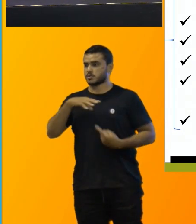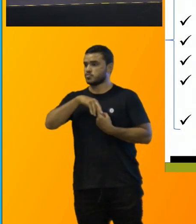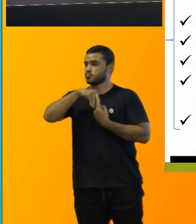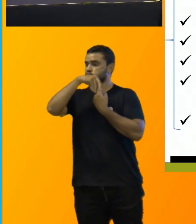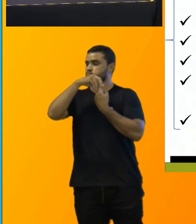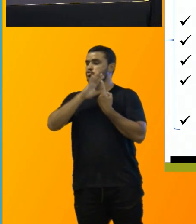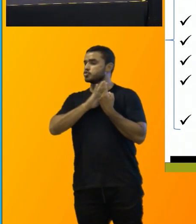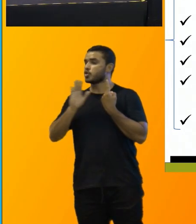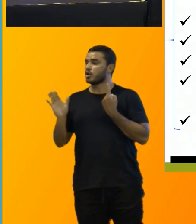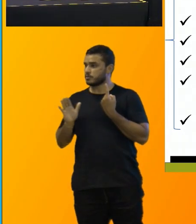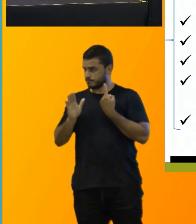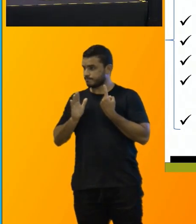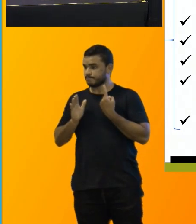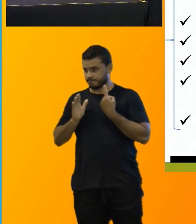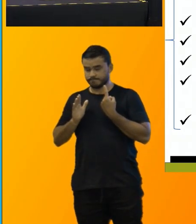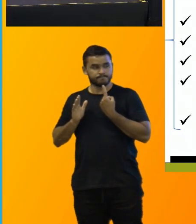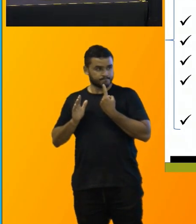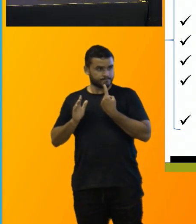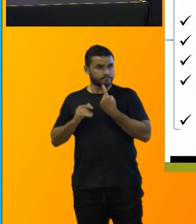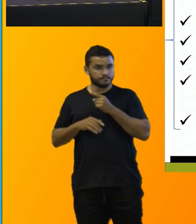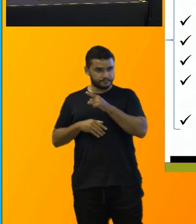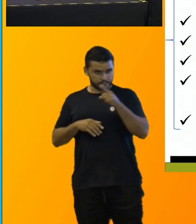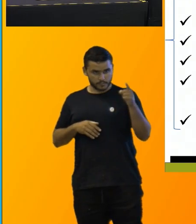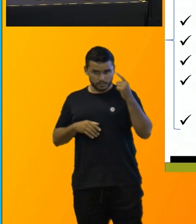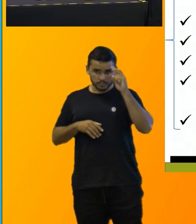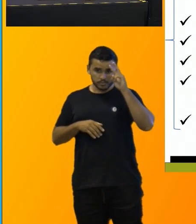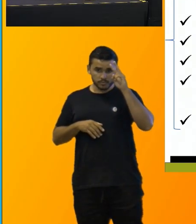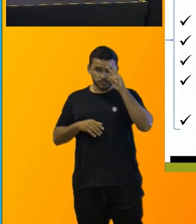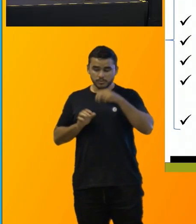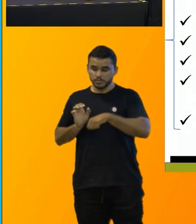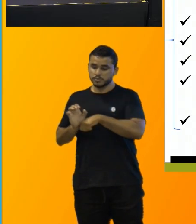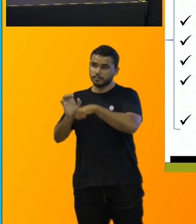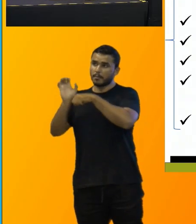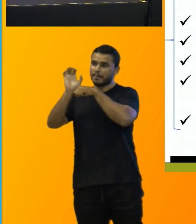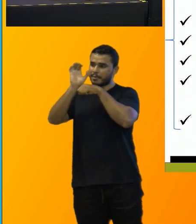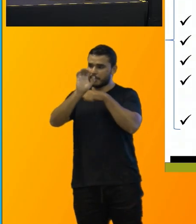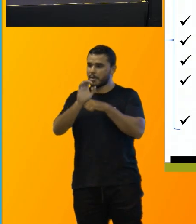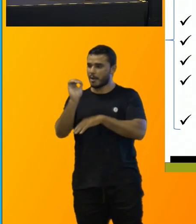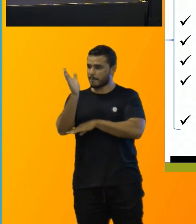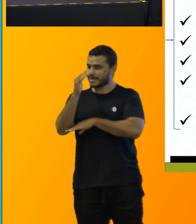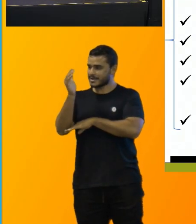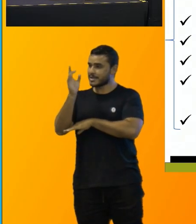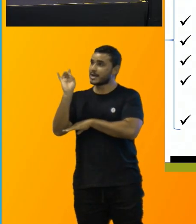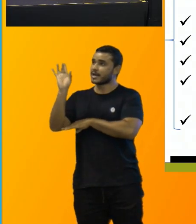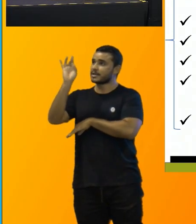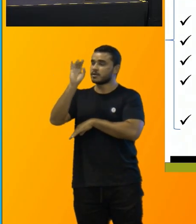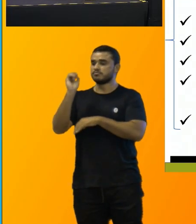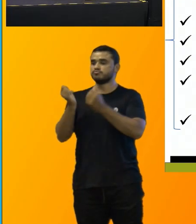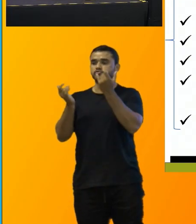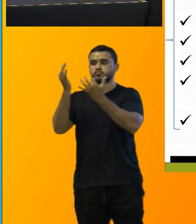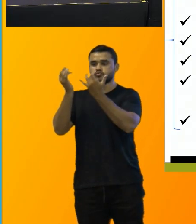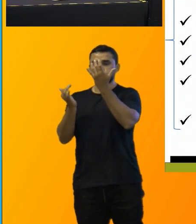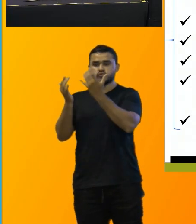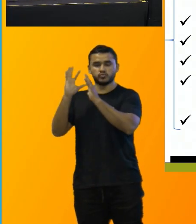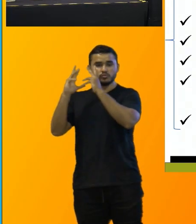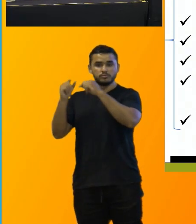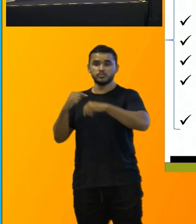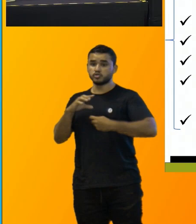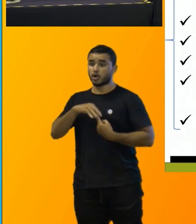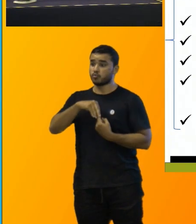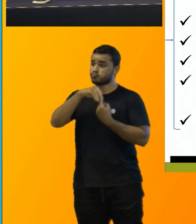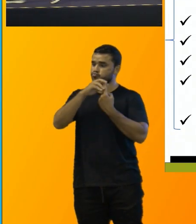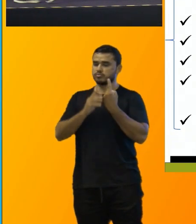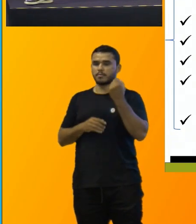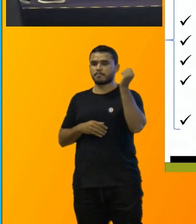presidencial. Lembra da cerimônia da queima de bandeiras? Foi logo depois daqui. Além disso, tinha um DASP,